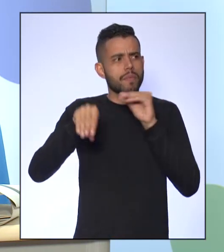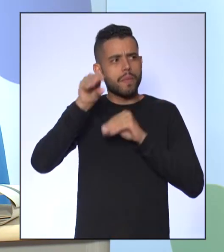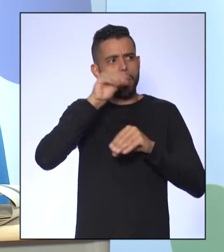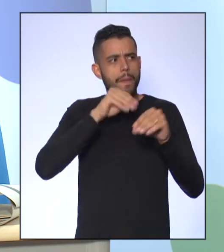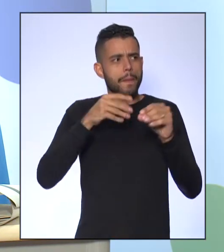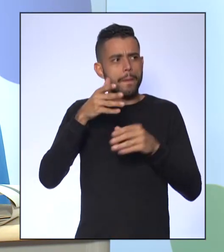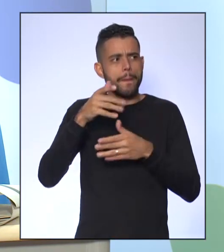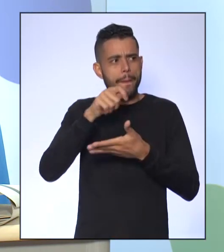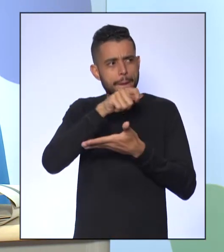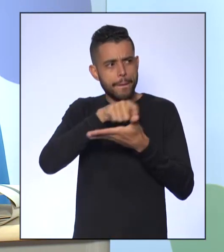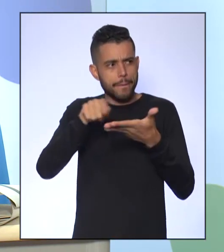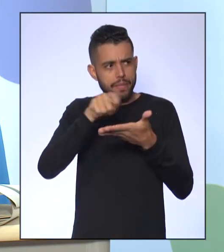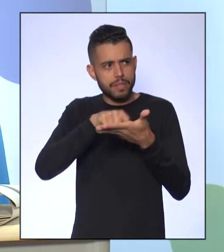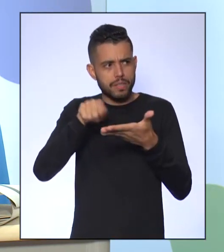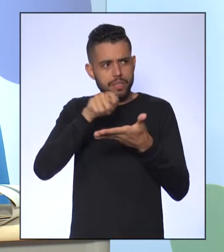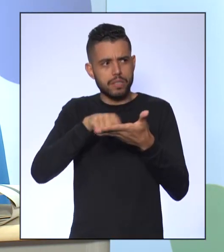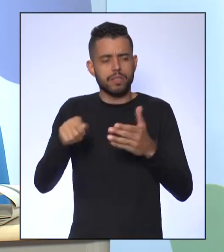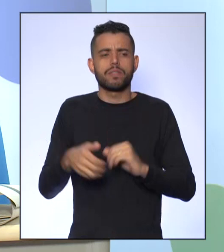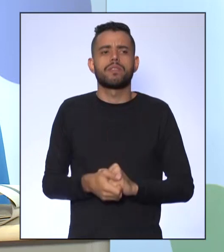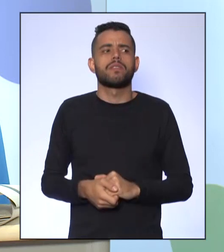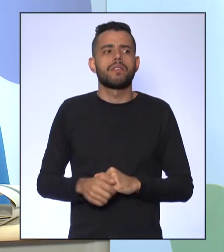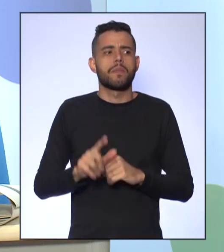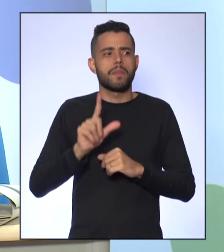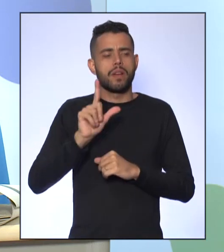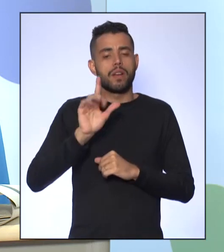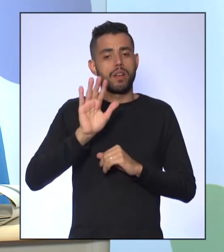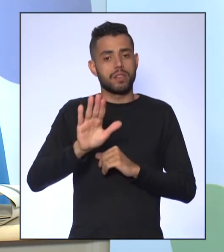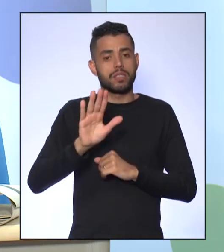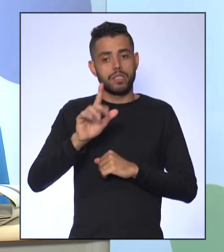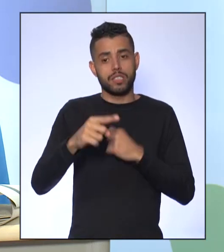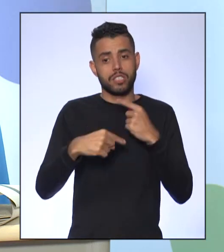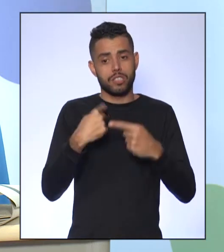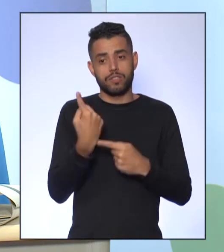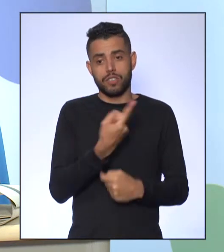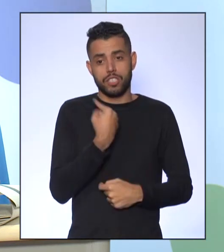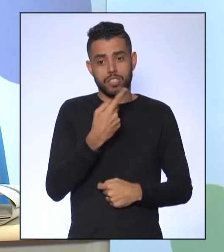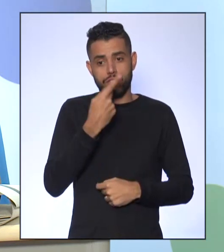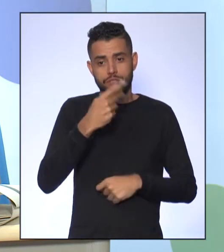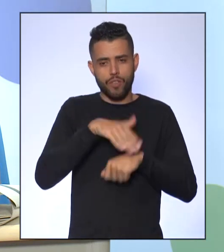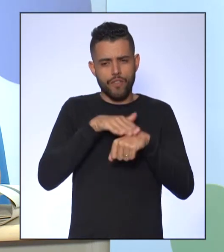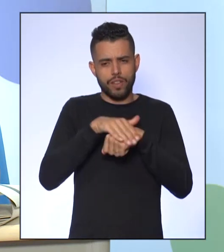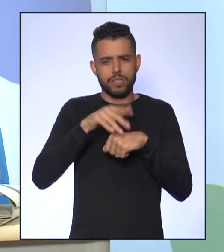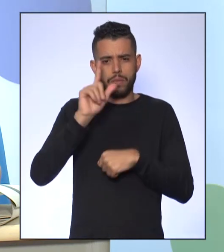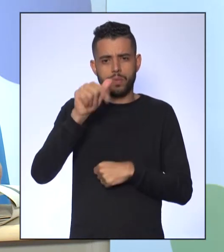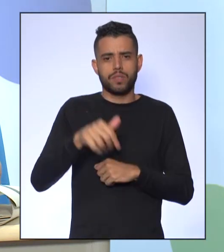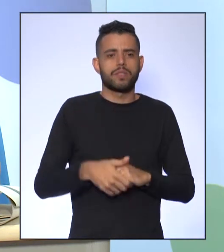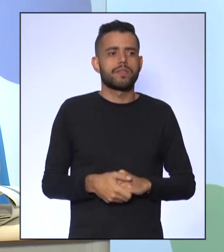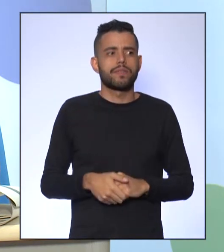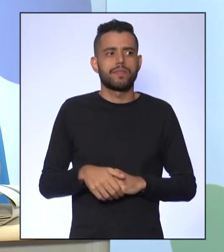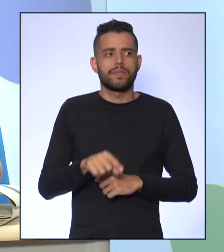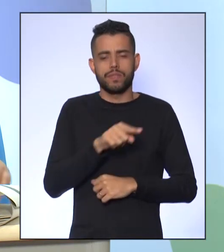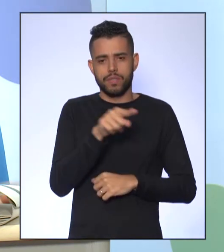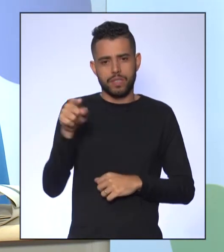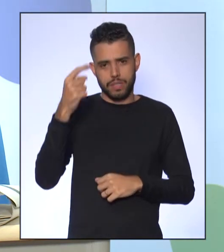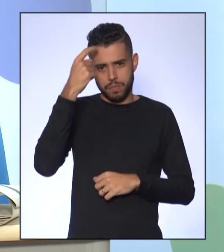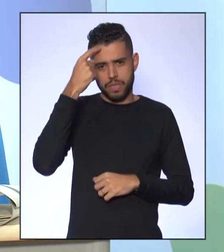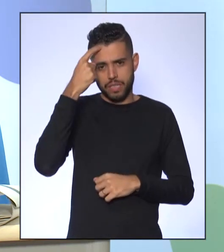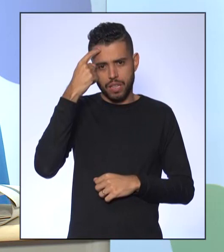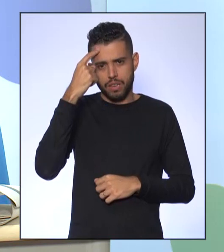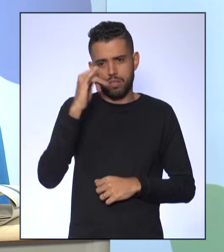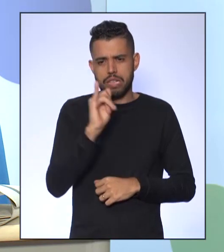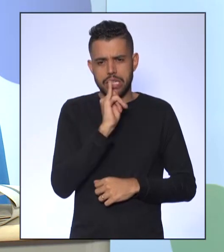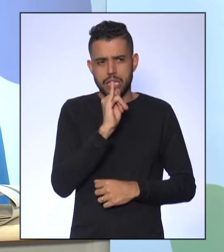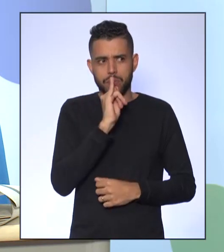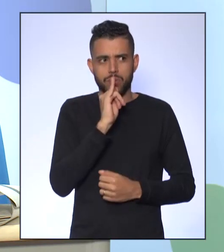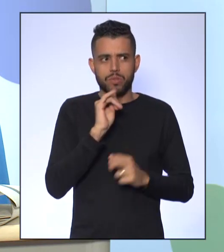Mas sobre isso a gente fala depois, tá certo? E aí, vocês já pensaram em exemplos, né,